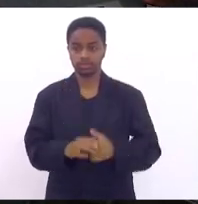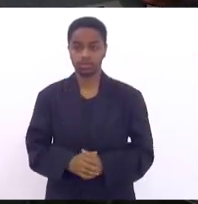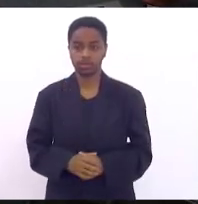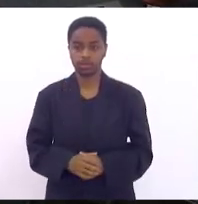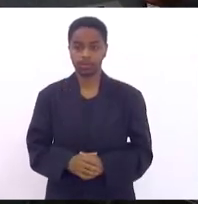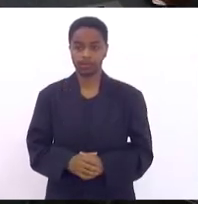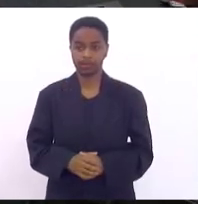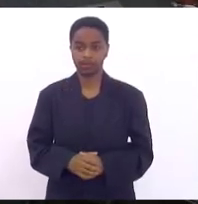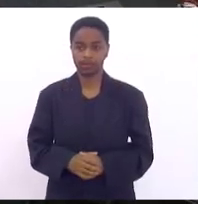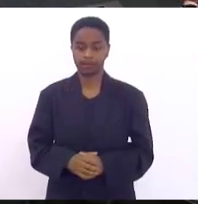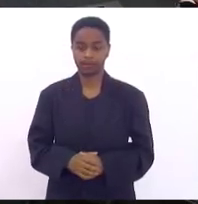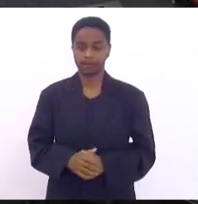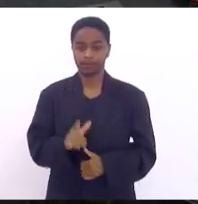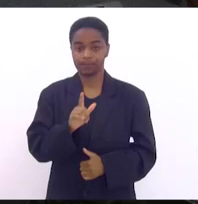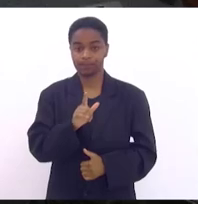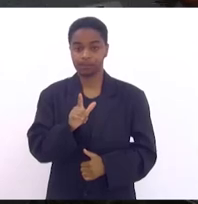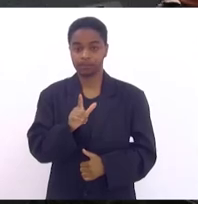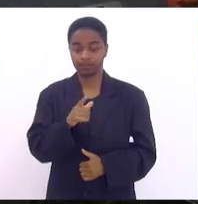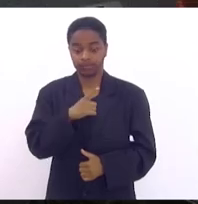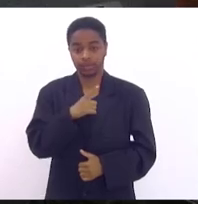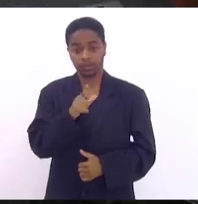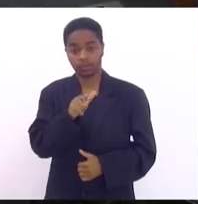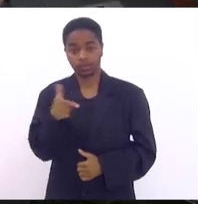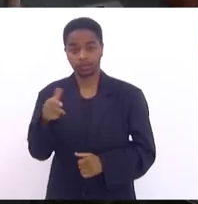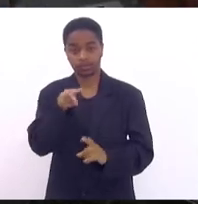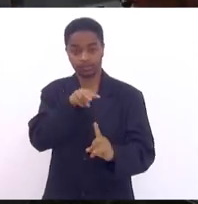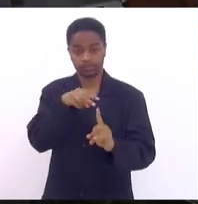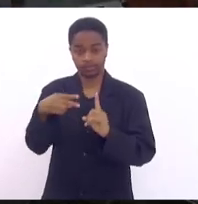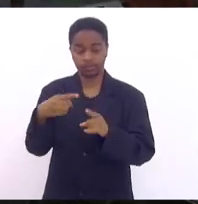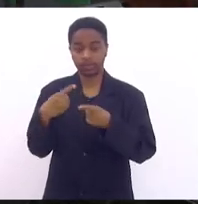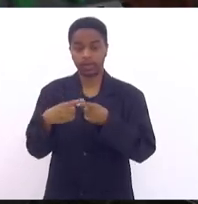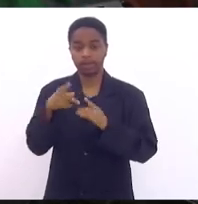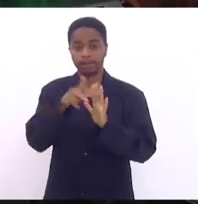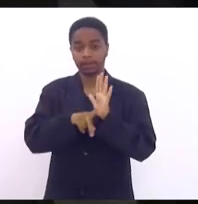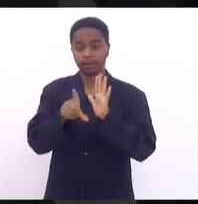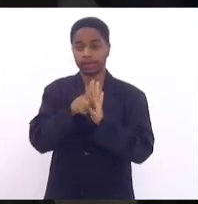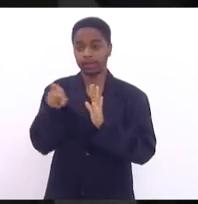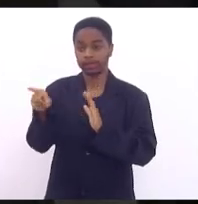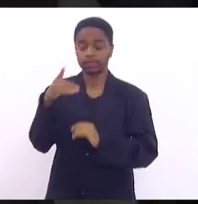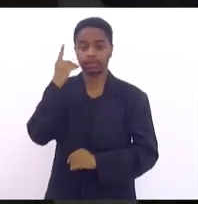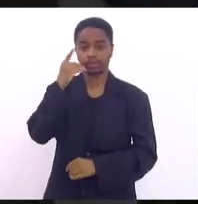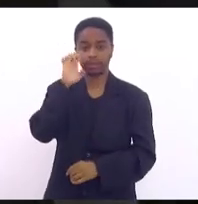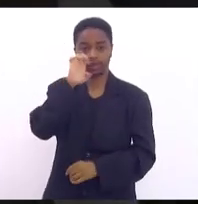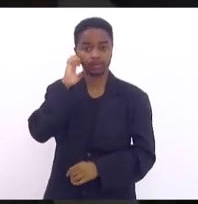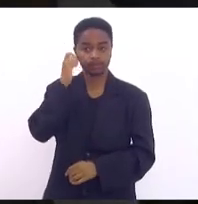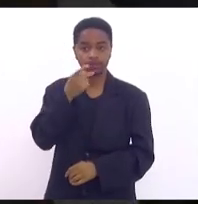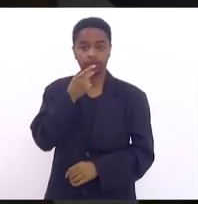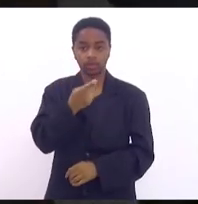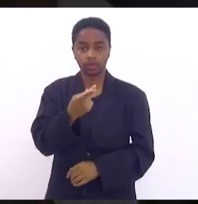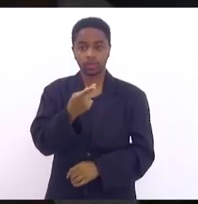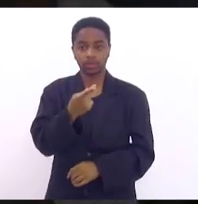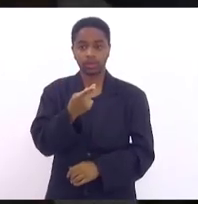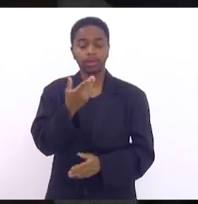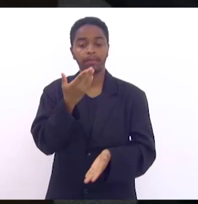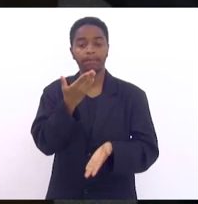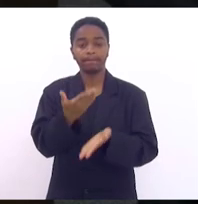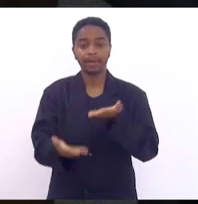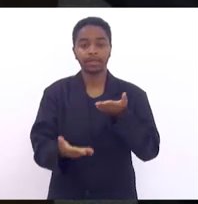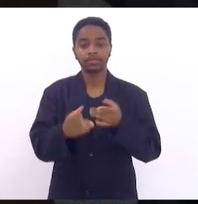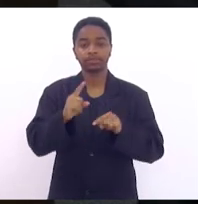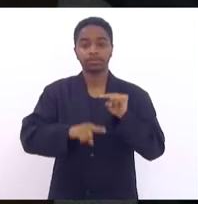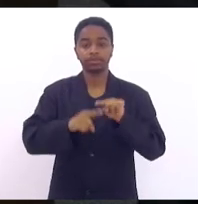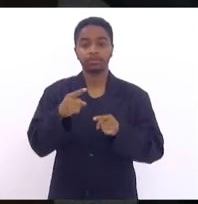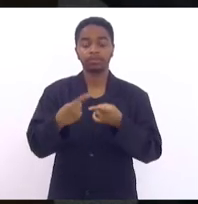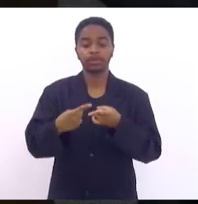Por outra linha de pensamento, na verdade, o projeto de lei a que a deputada fez referência, ele perde seu objeto por força de